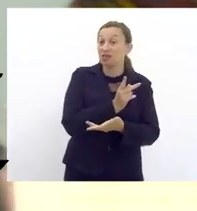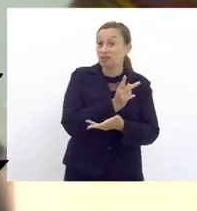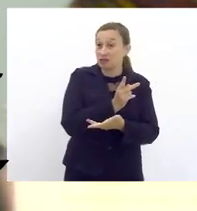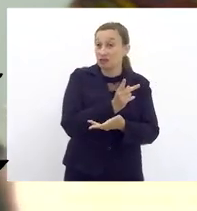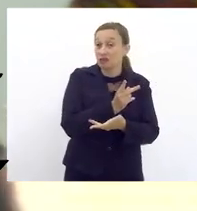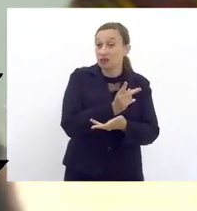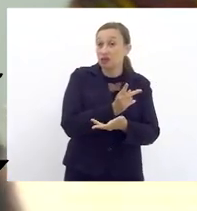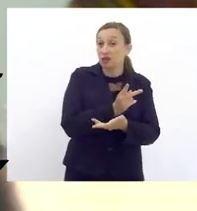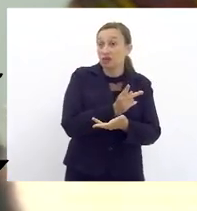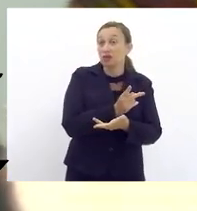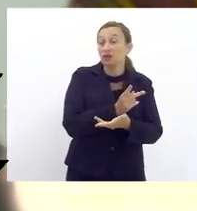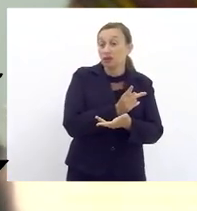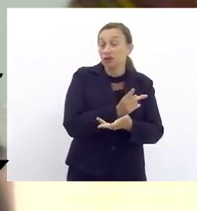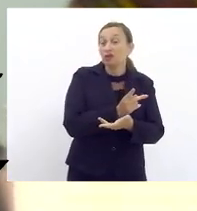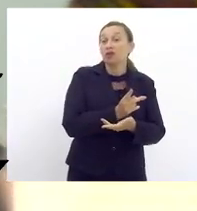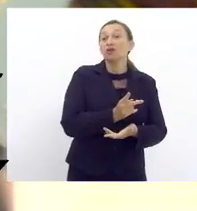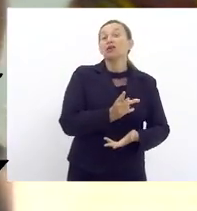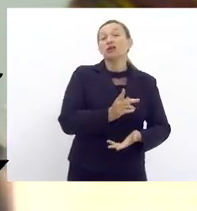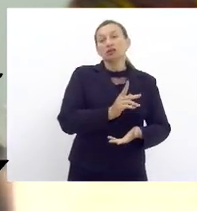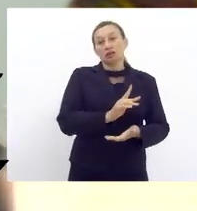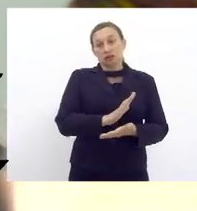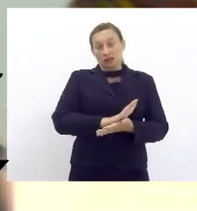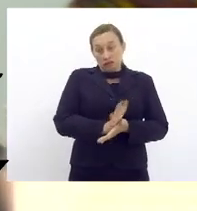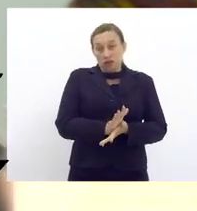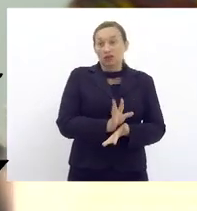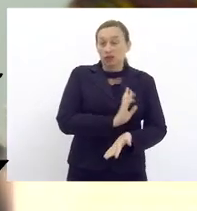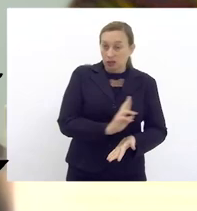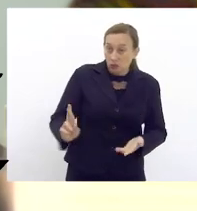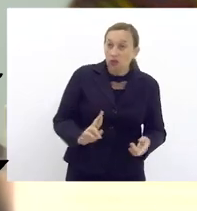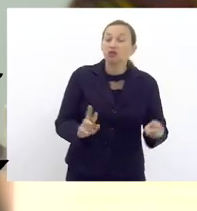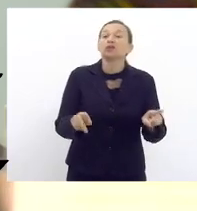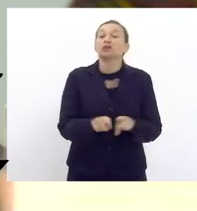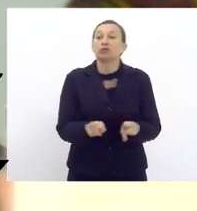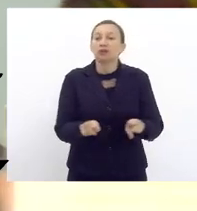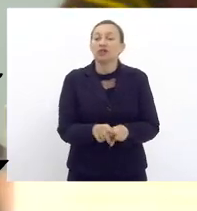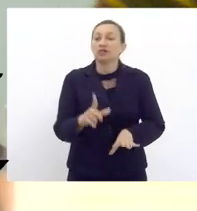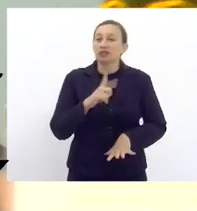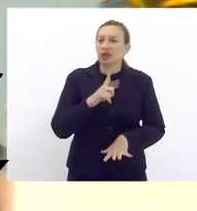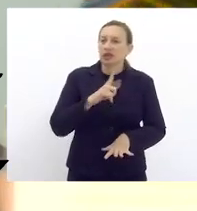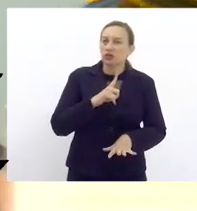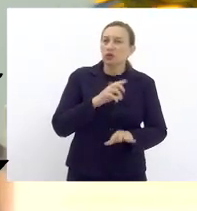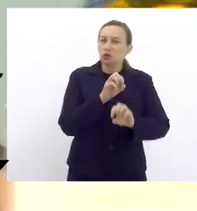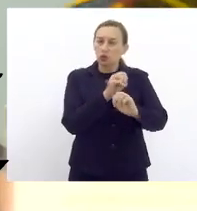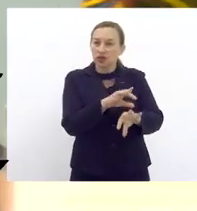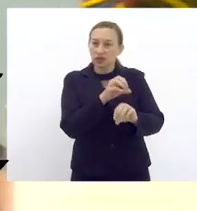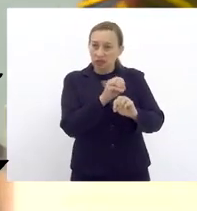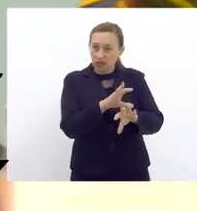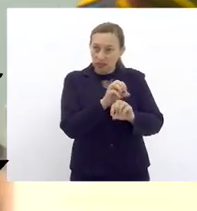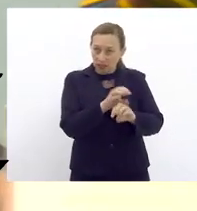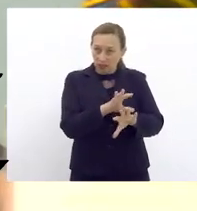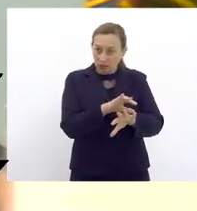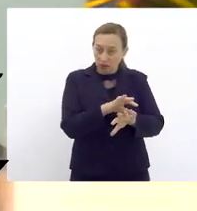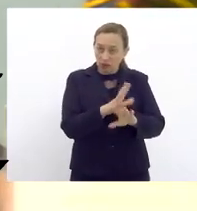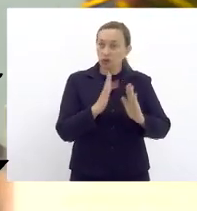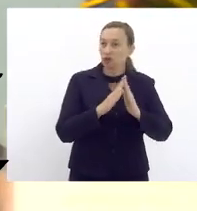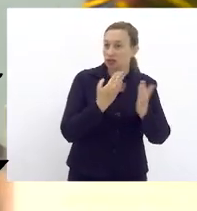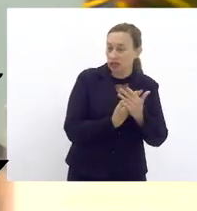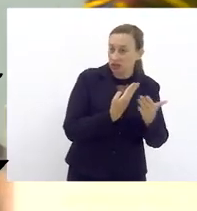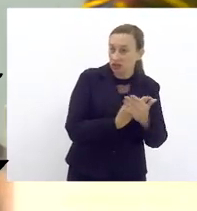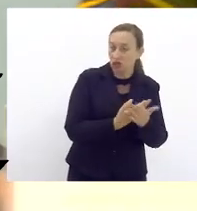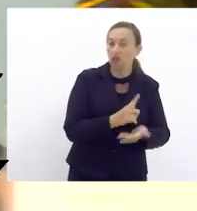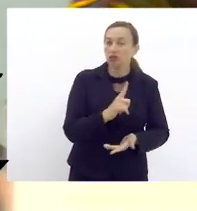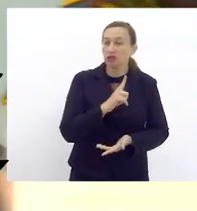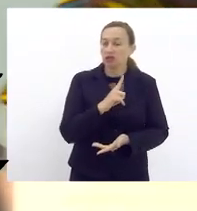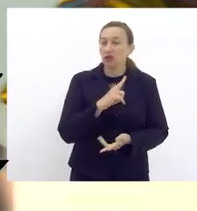casos de racismo religioso a gente tem aí é ensino religioso nas escolas recentemente Teve